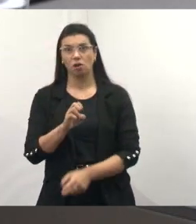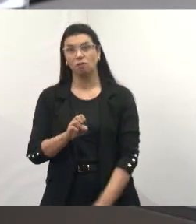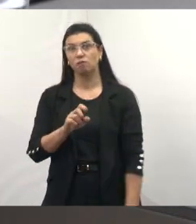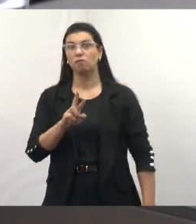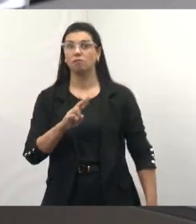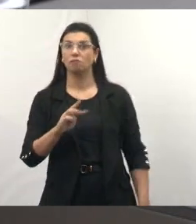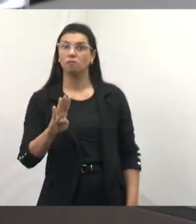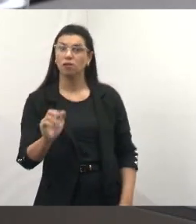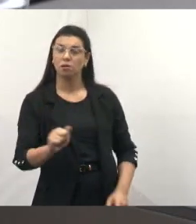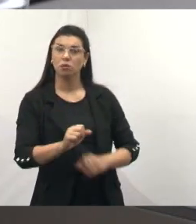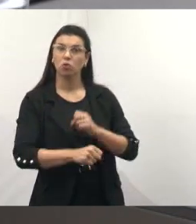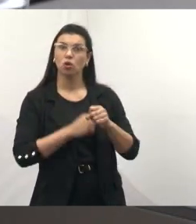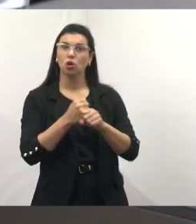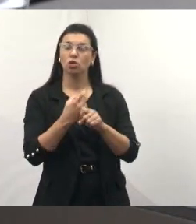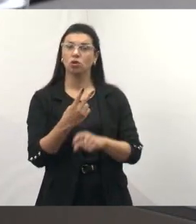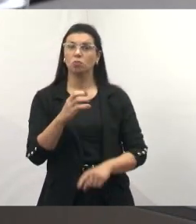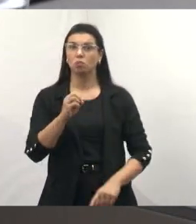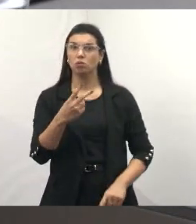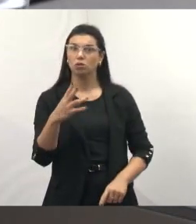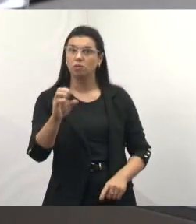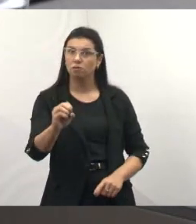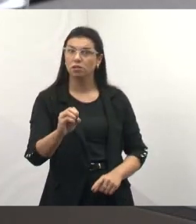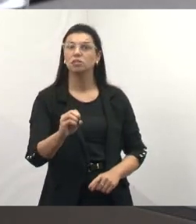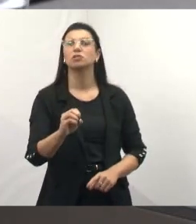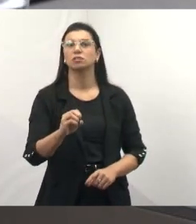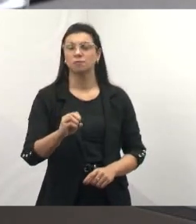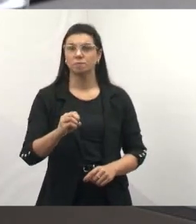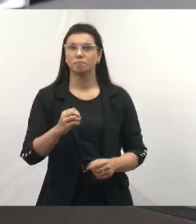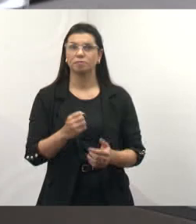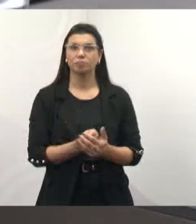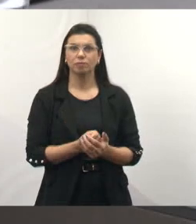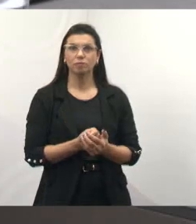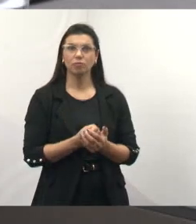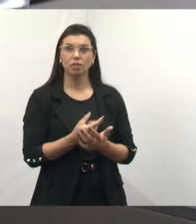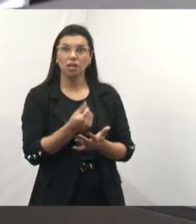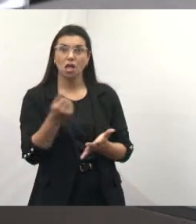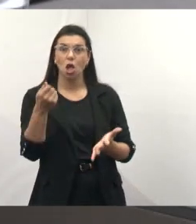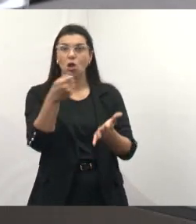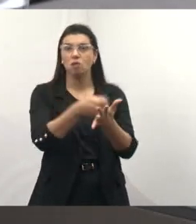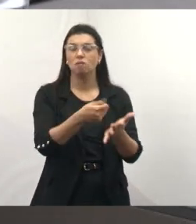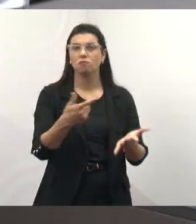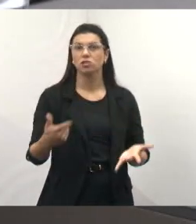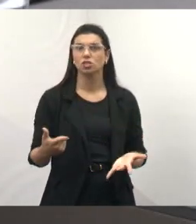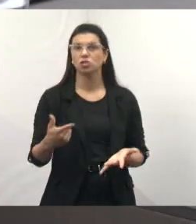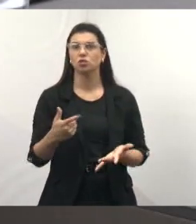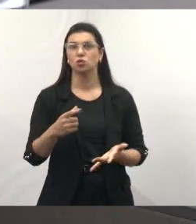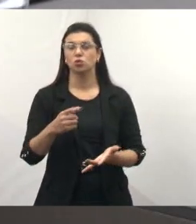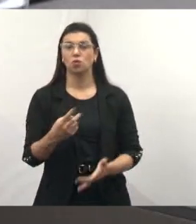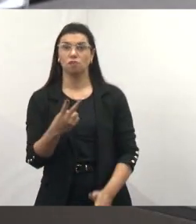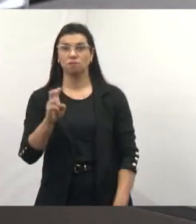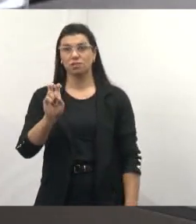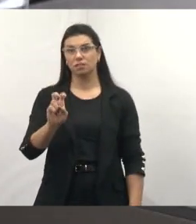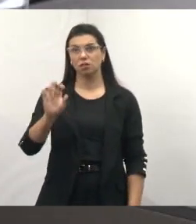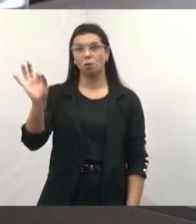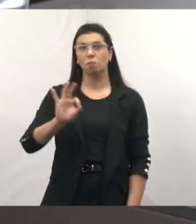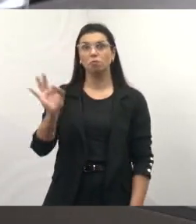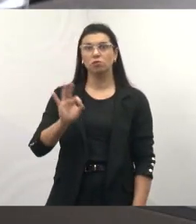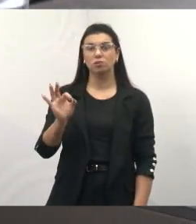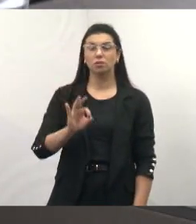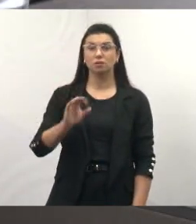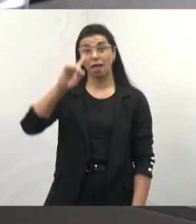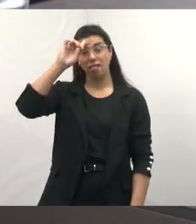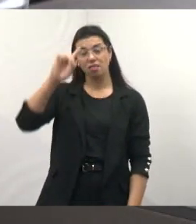da pandemia, que foi investido 22,15%, sendo que o mínimo teria que ser 25%, é decisão de